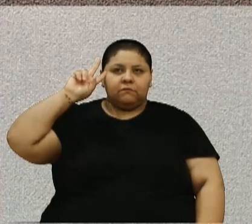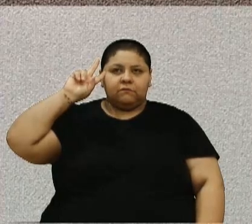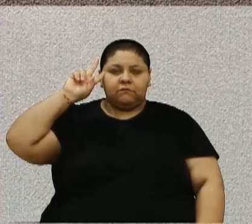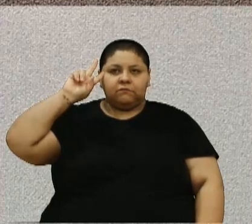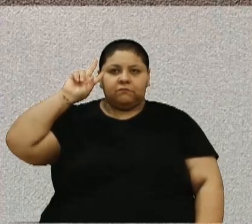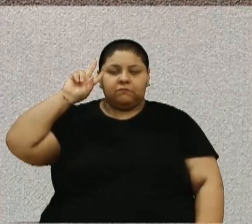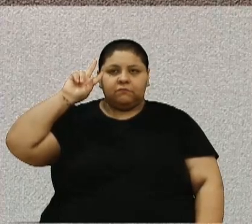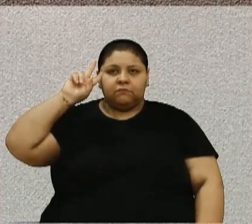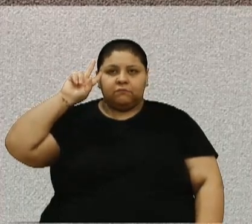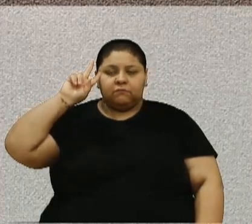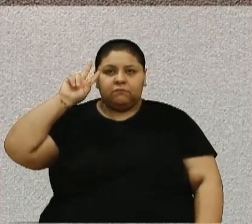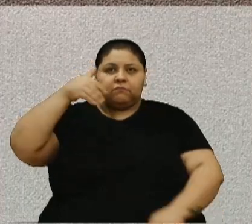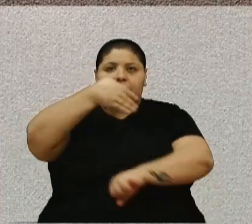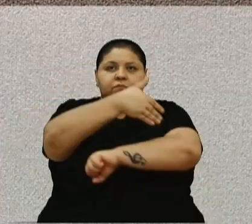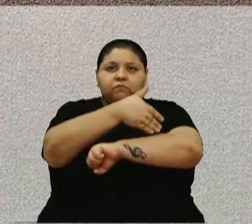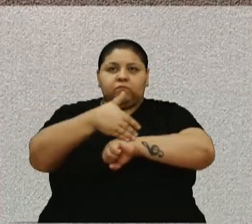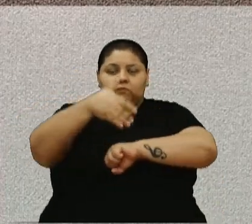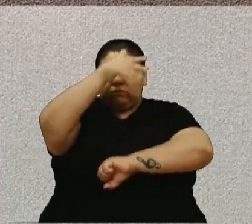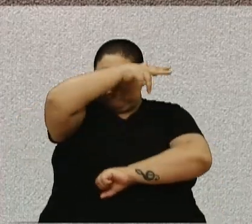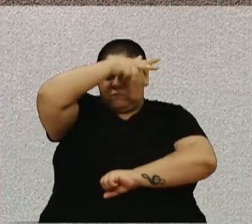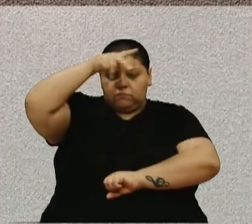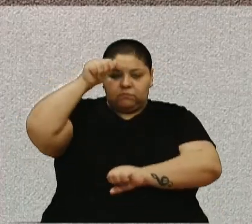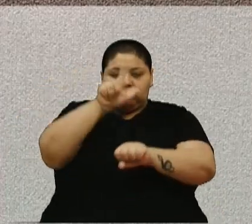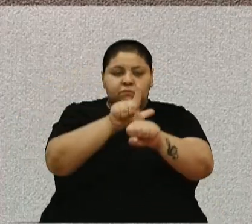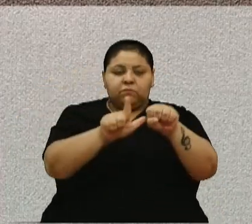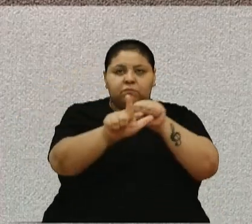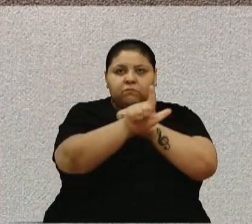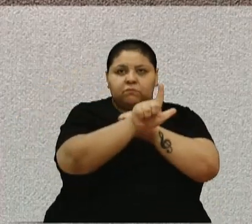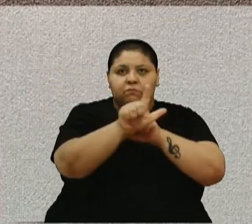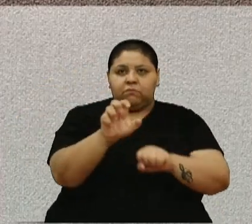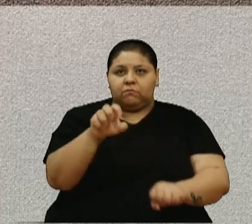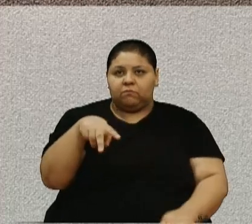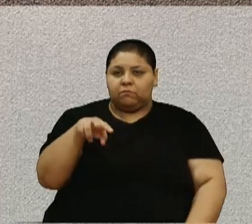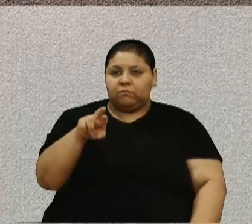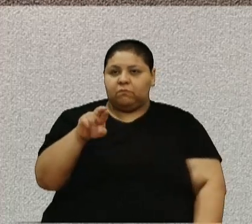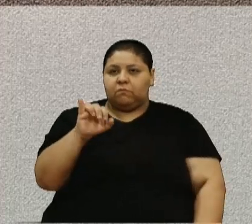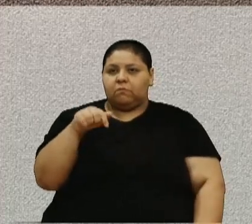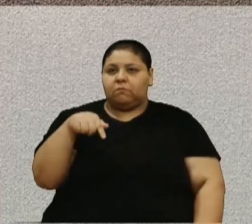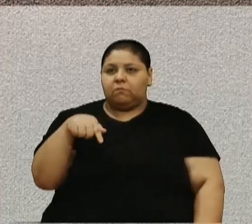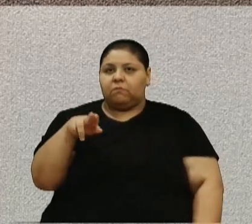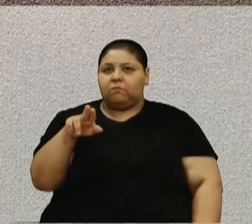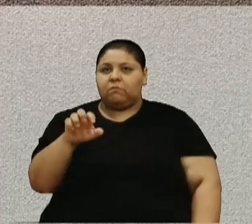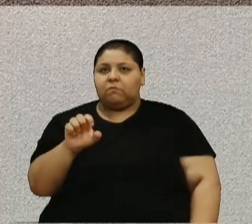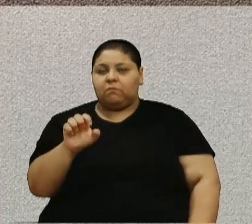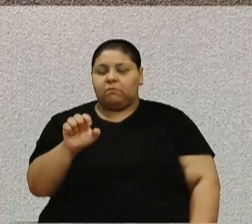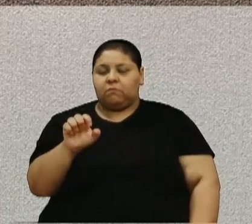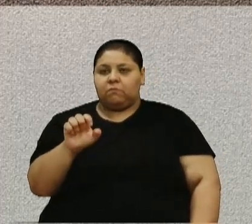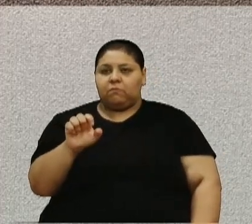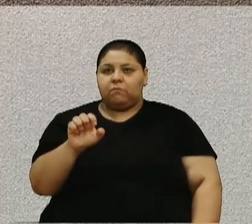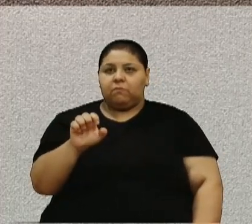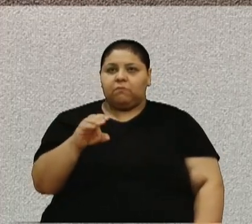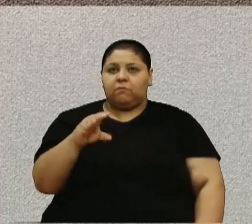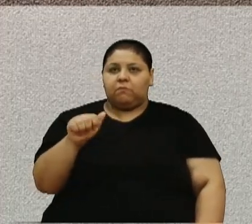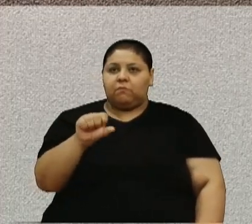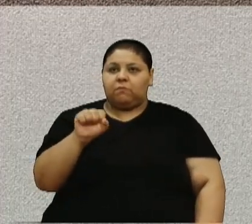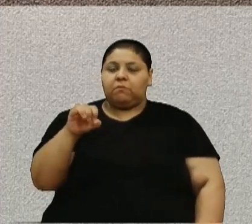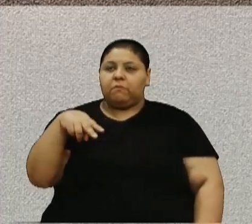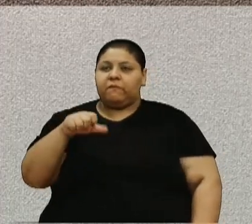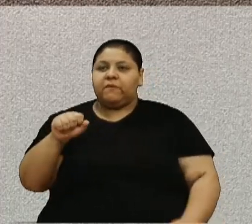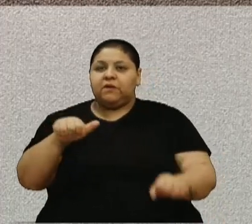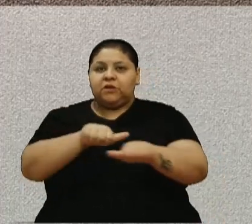que denomina Via Pública Municipal do Loteamento Henrique Nicodemo Cassina, bairro Cristo Redentor, com o nome